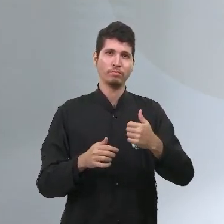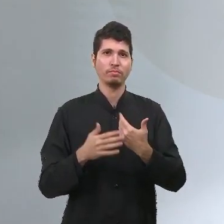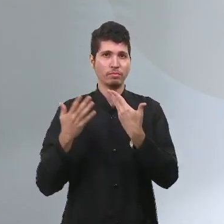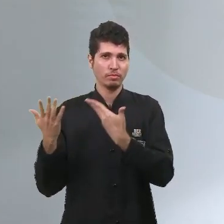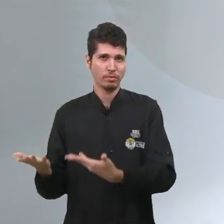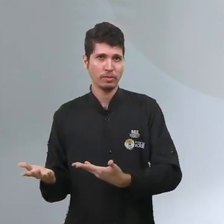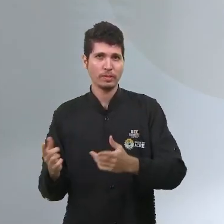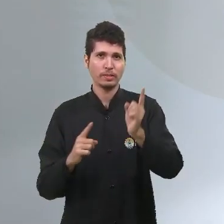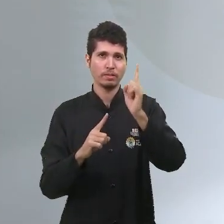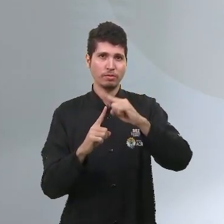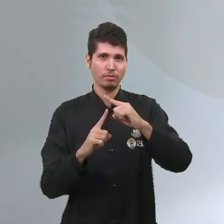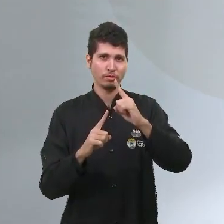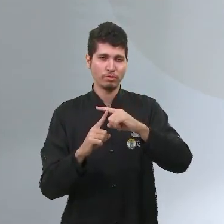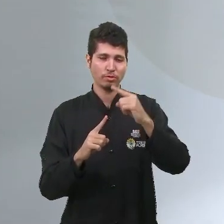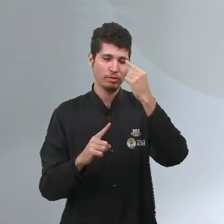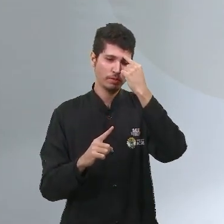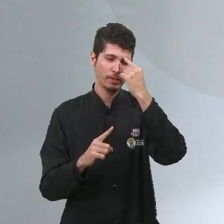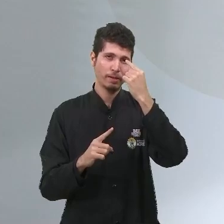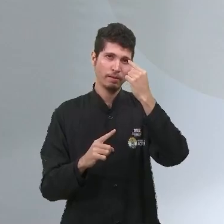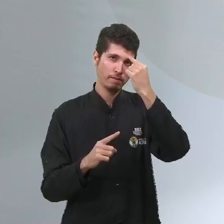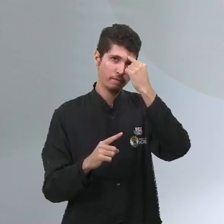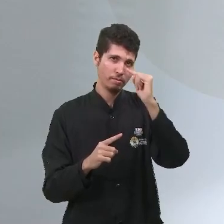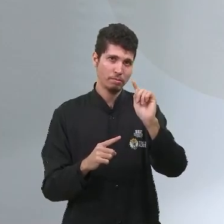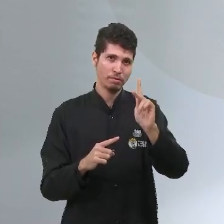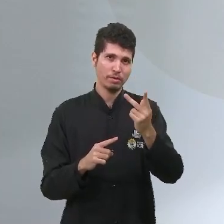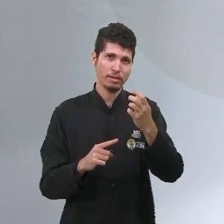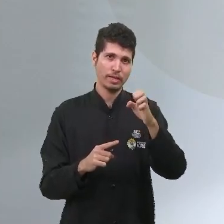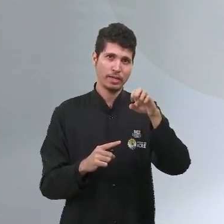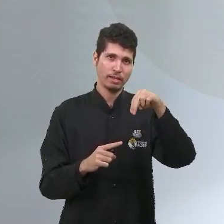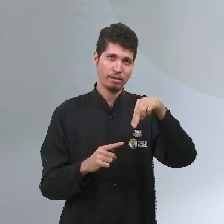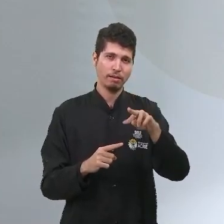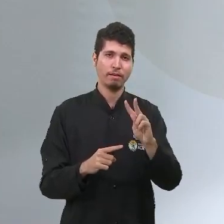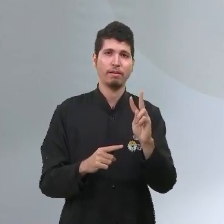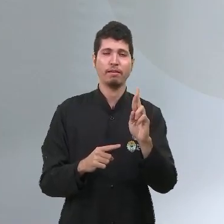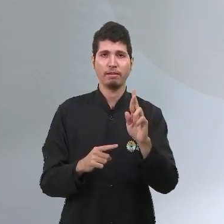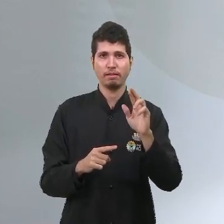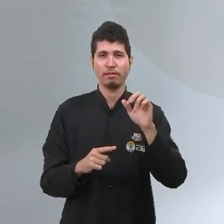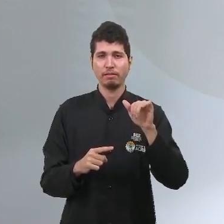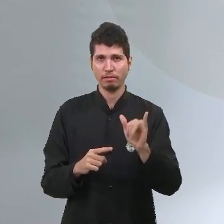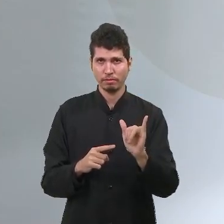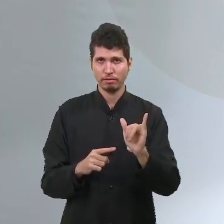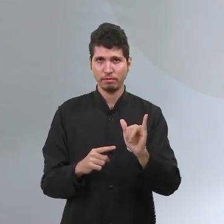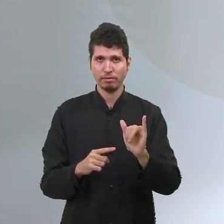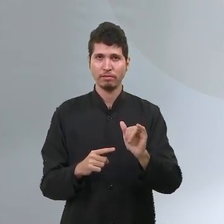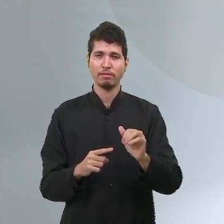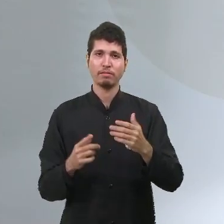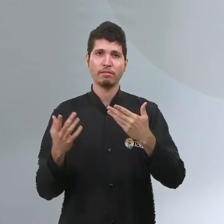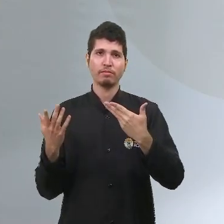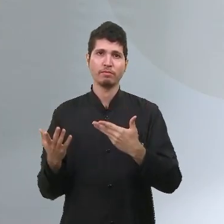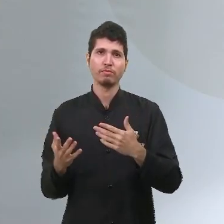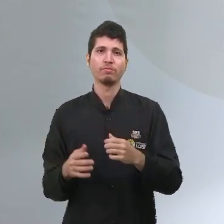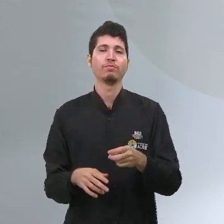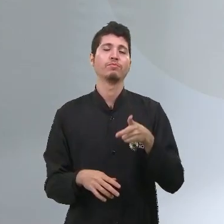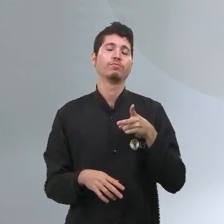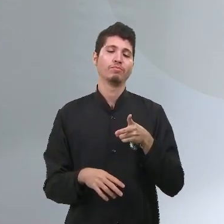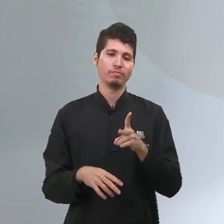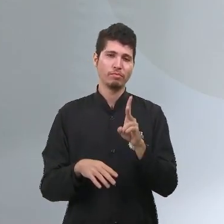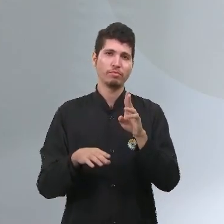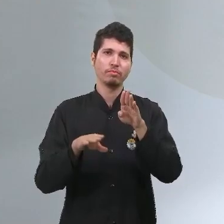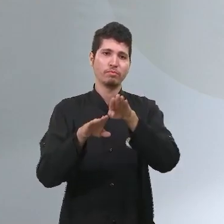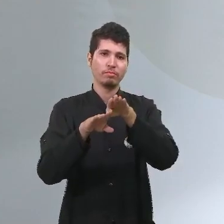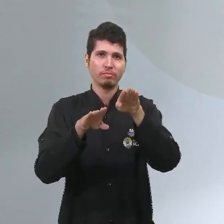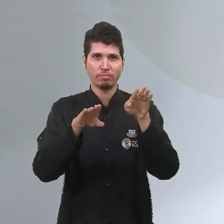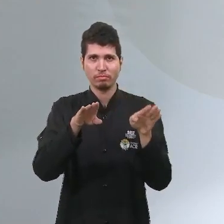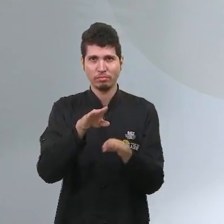montagem criado por Henry Ford, ele continua, querendo ou não, ele continua ainda subordinando o trabalho e